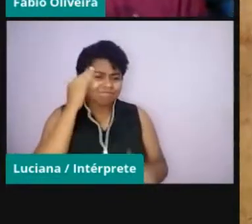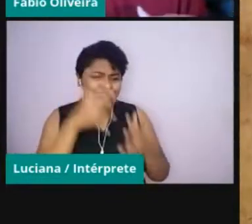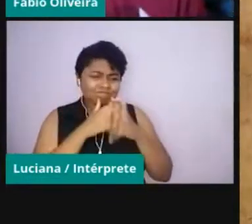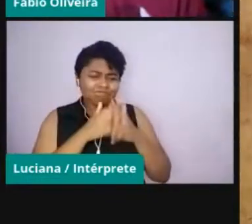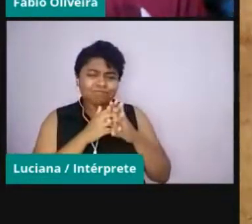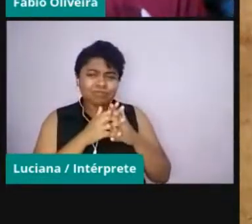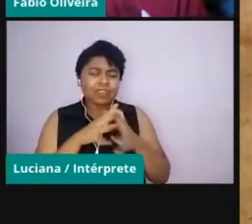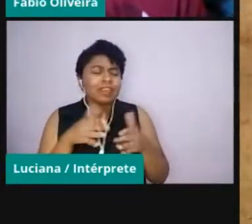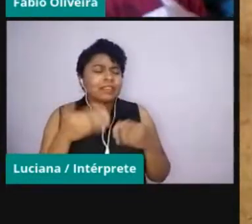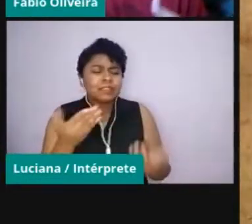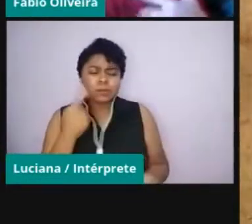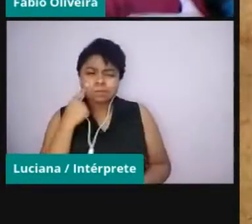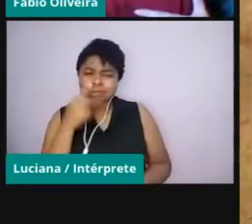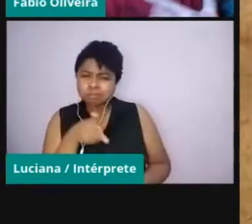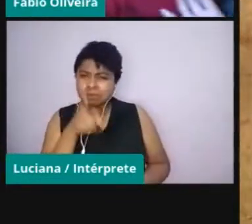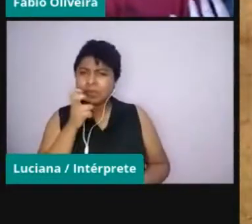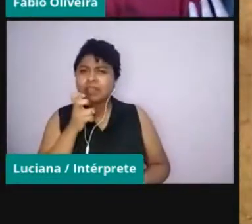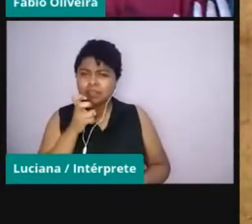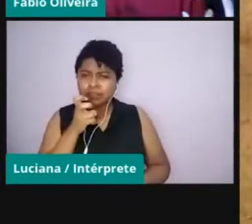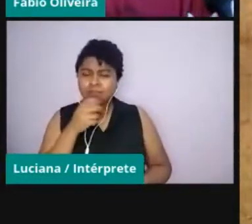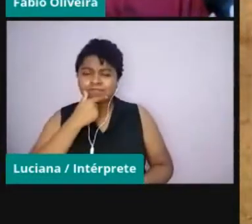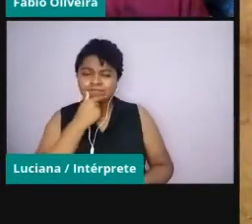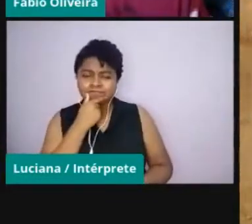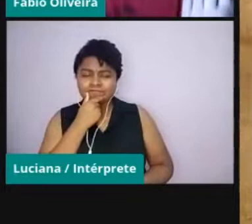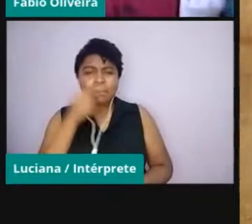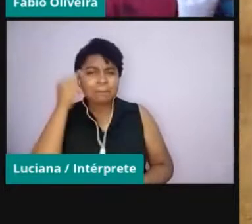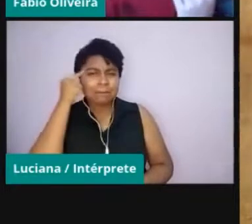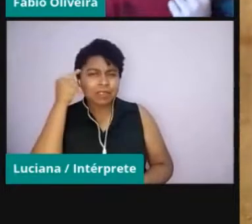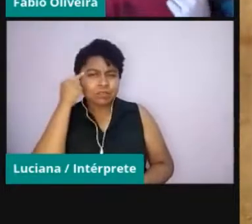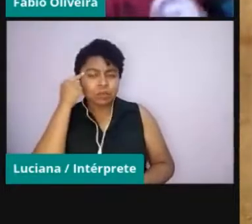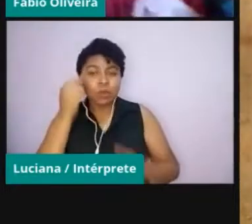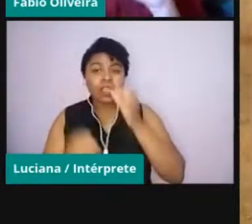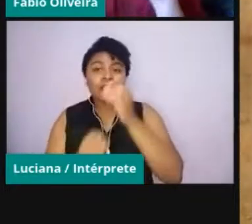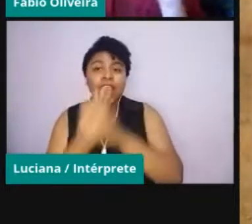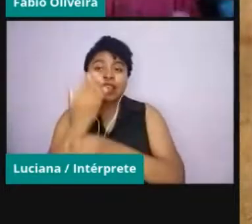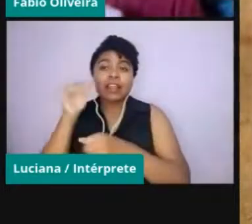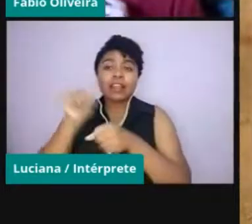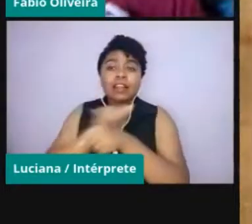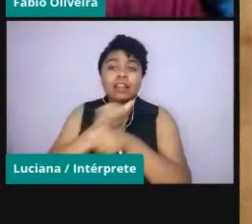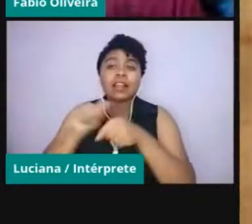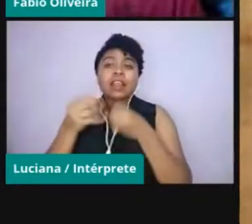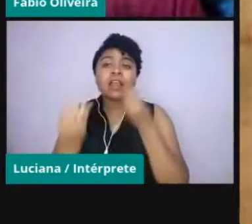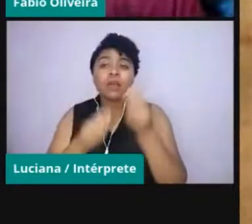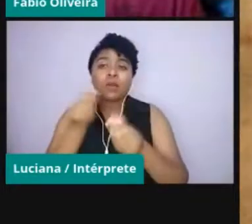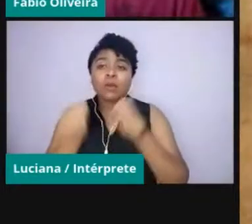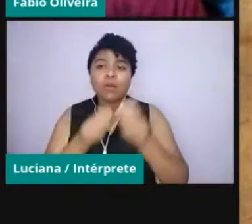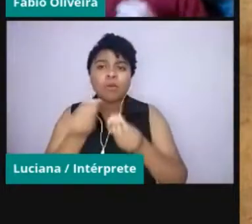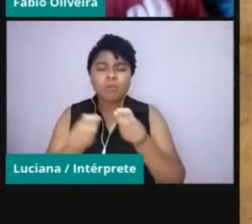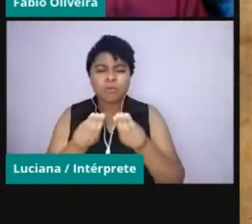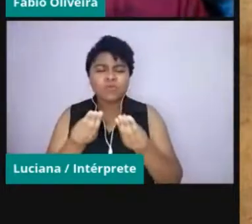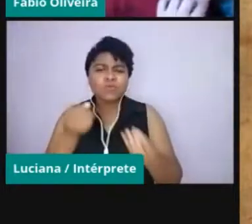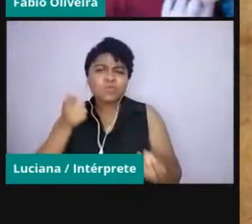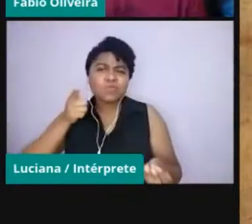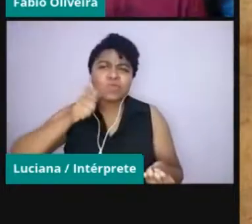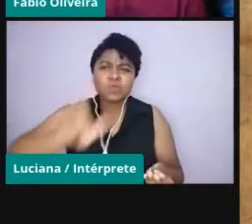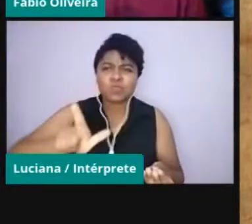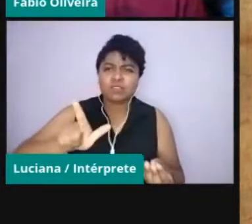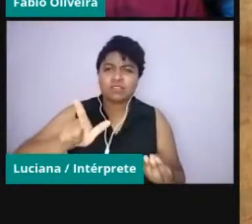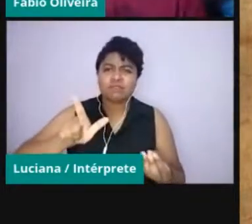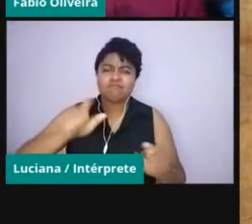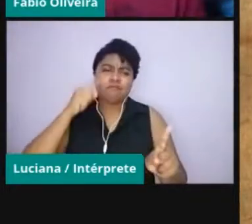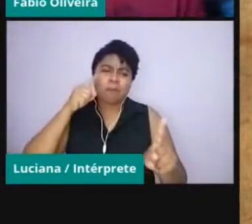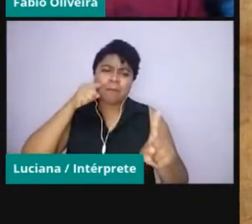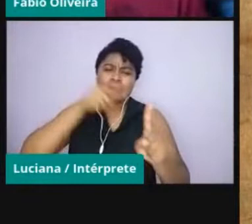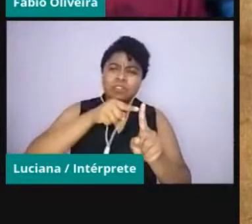Sabendo que nós queríamos chegar, onde queríamos chegar, a gente pensou em como a gente iria chegar. Então, a gente precisava definir o